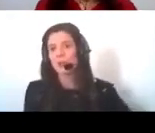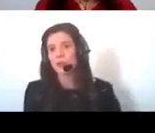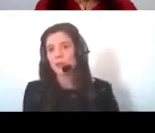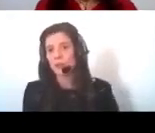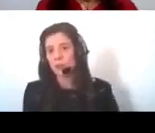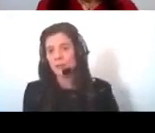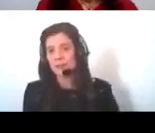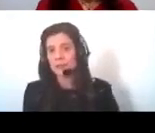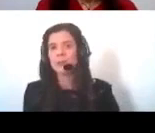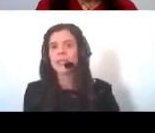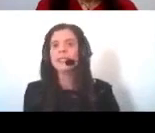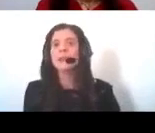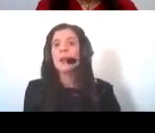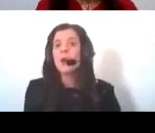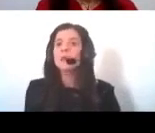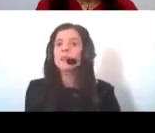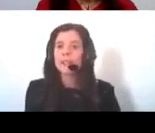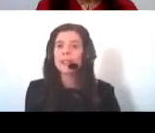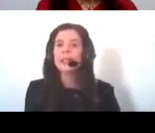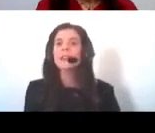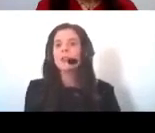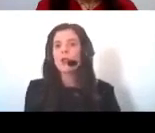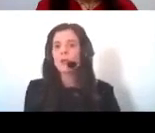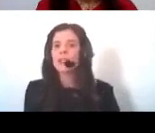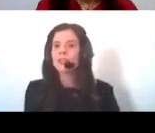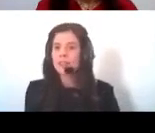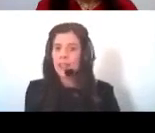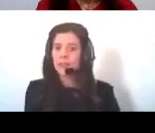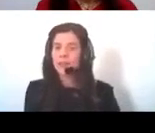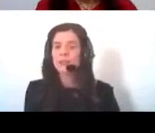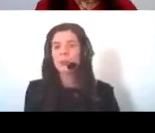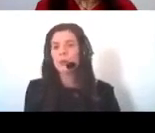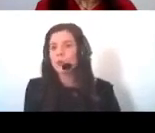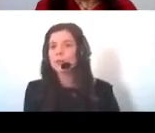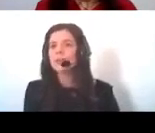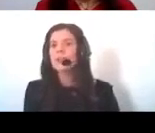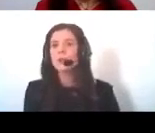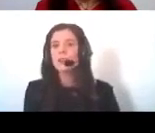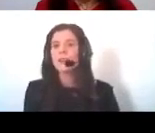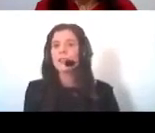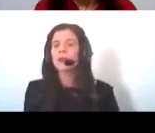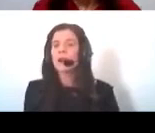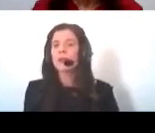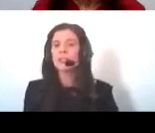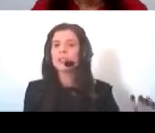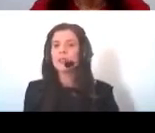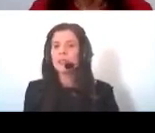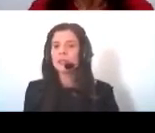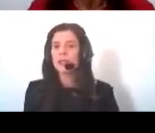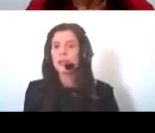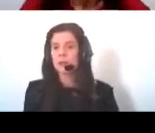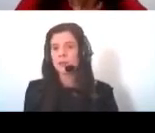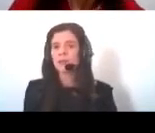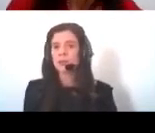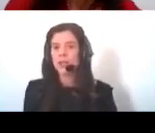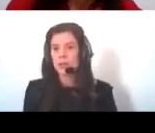cargo em comissão, né? Como também tem os comissionados externos, que são pessoas que o prefeito, apesar de não ter um